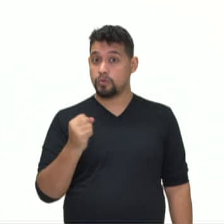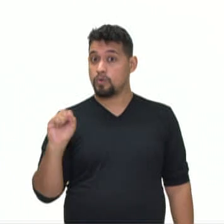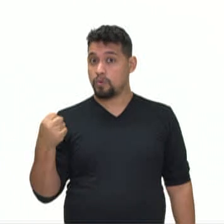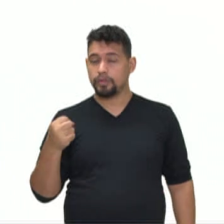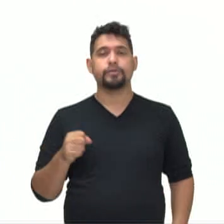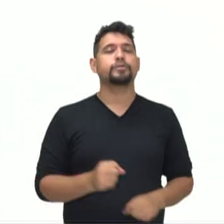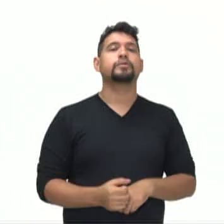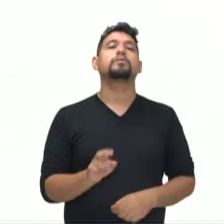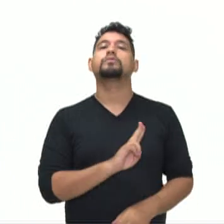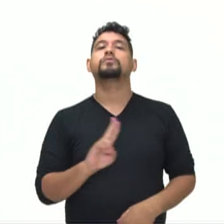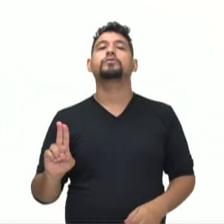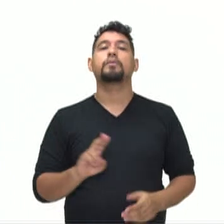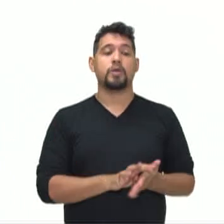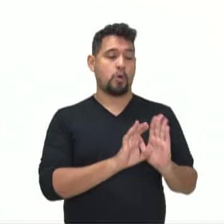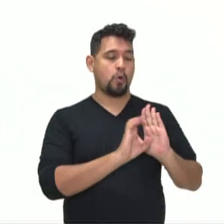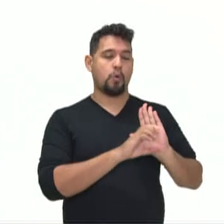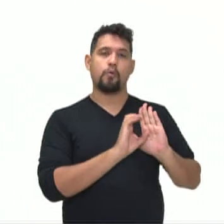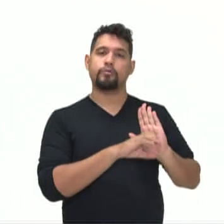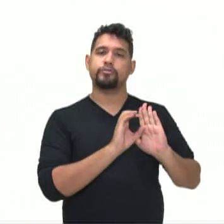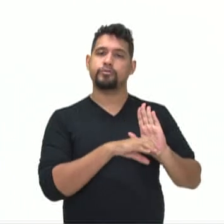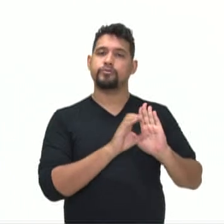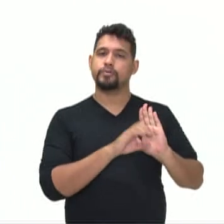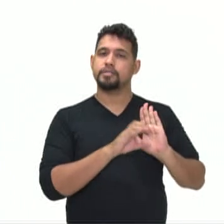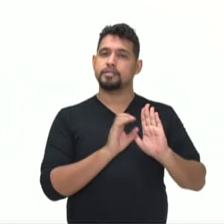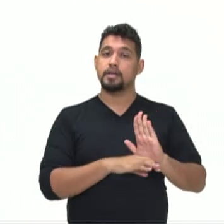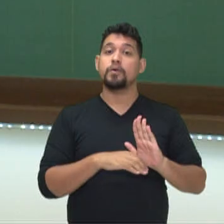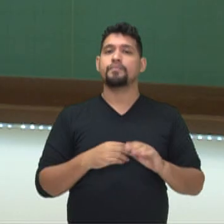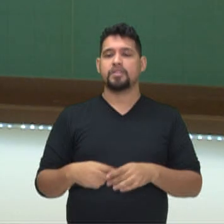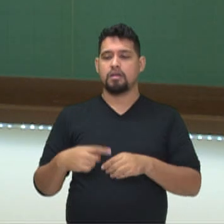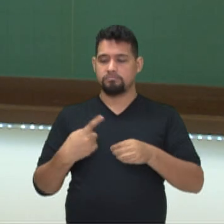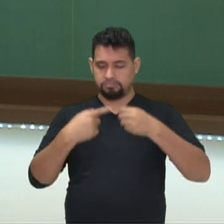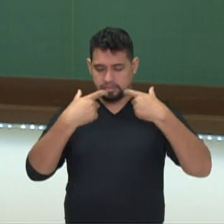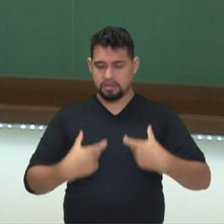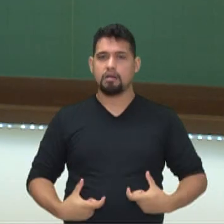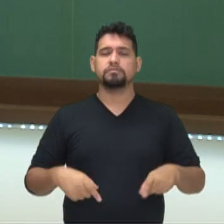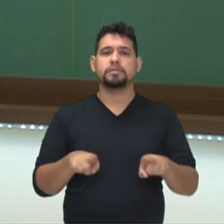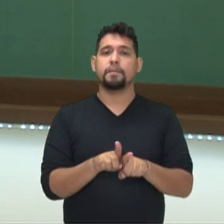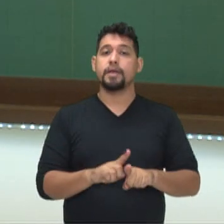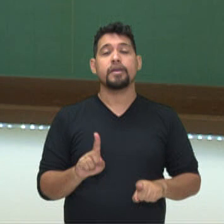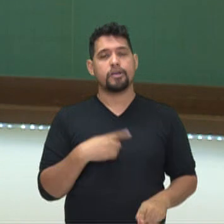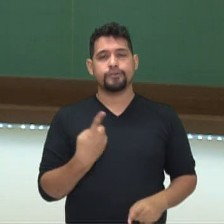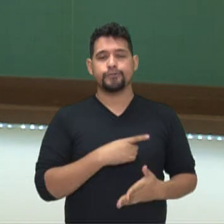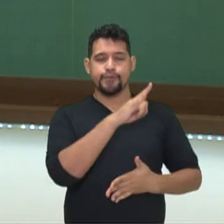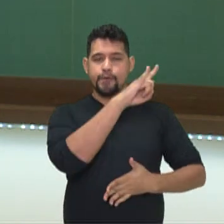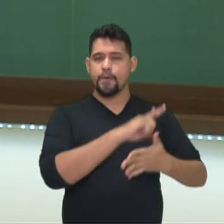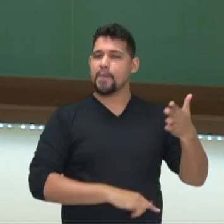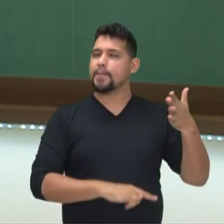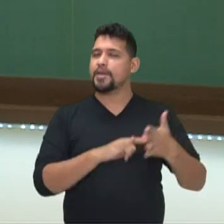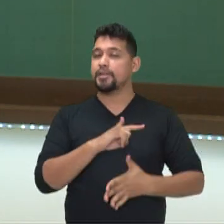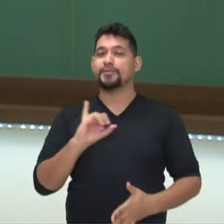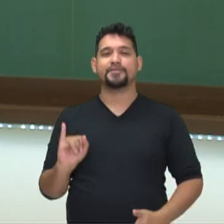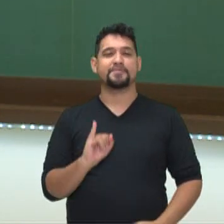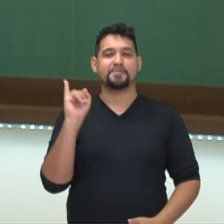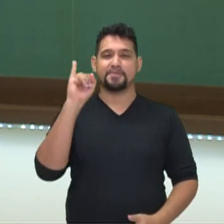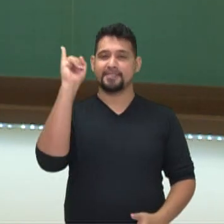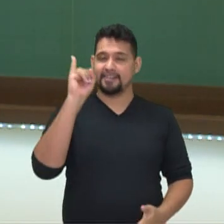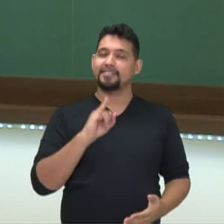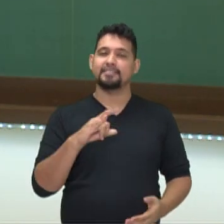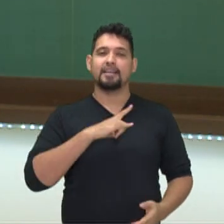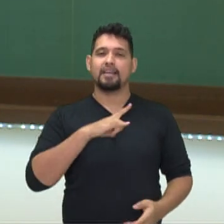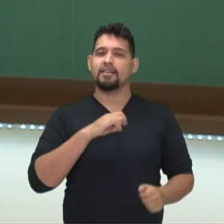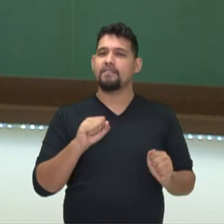1988, chamada de Constituição Cidadã, a nossa Constituição atual, o documento mais importante da